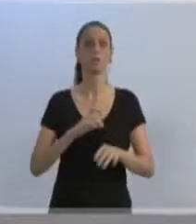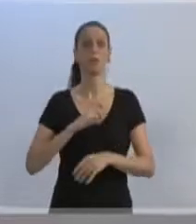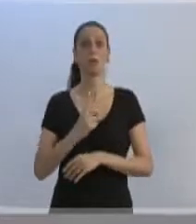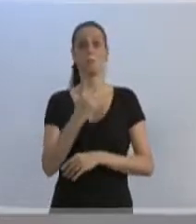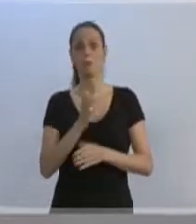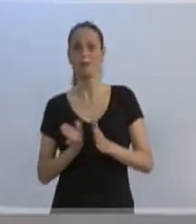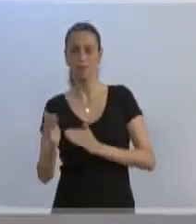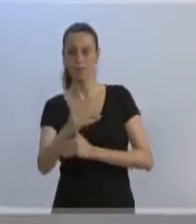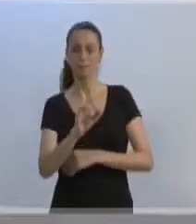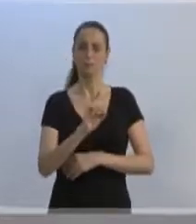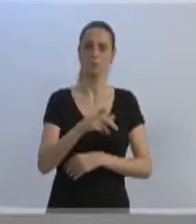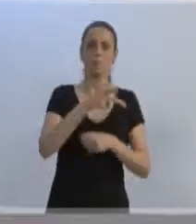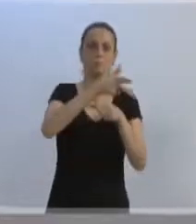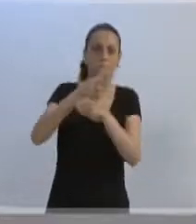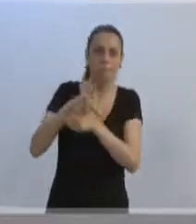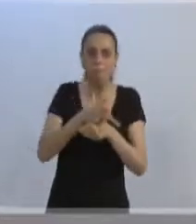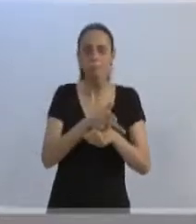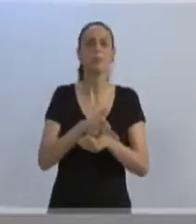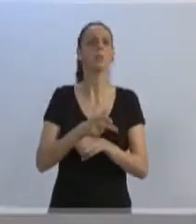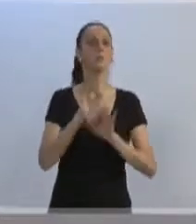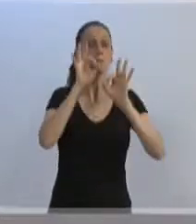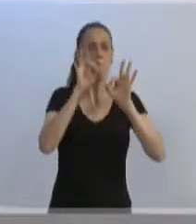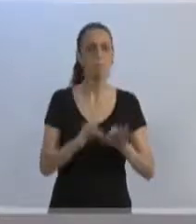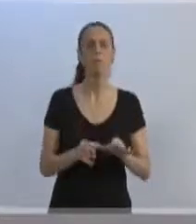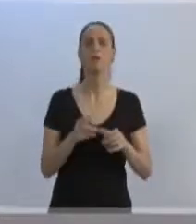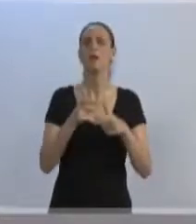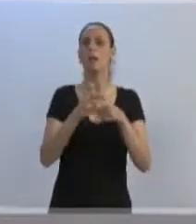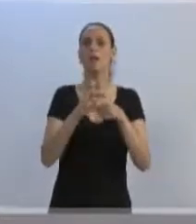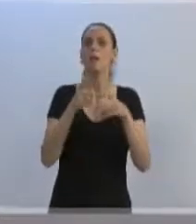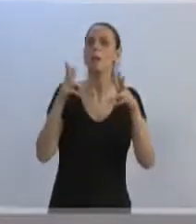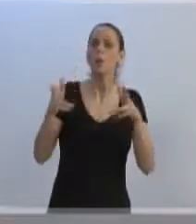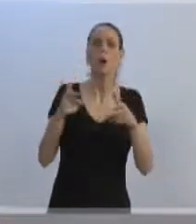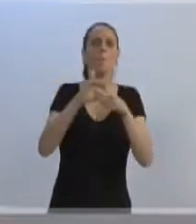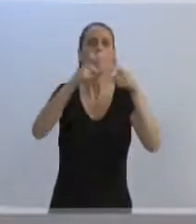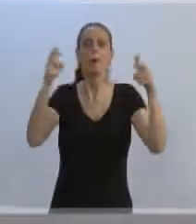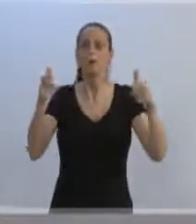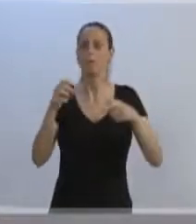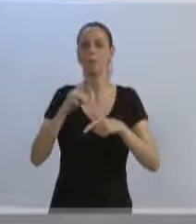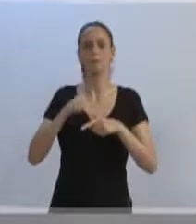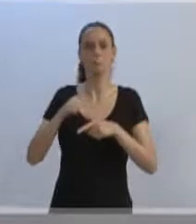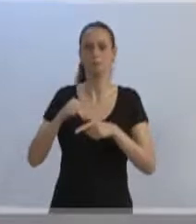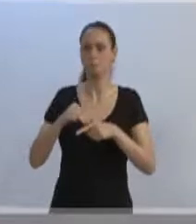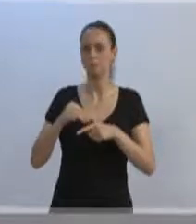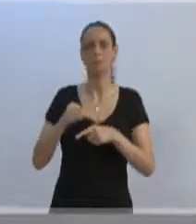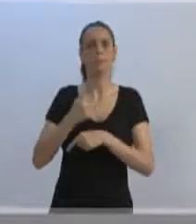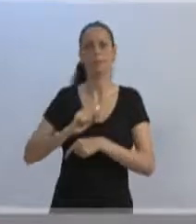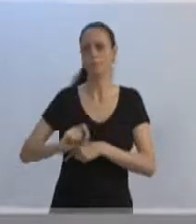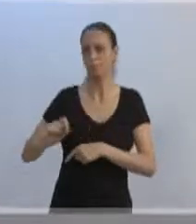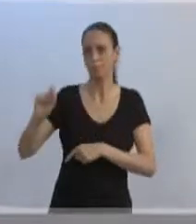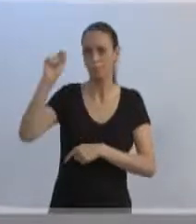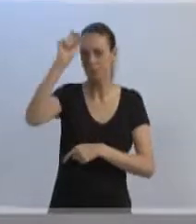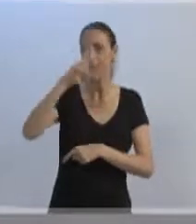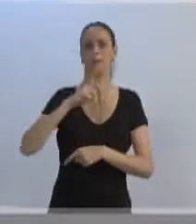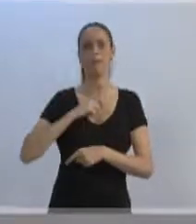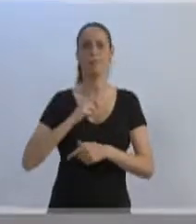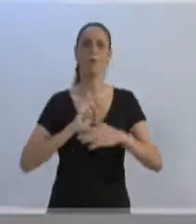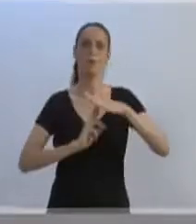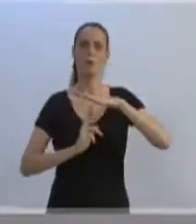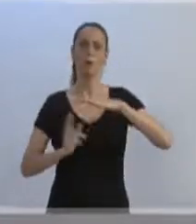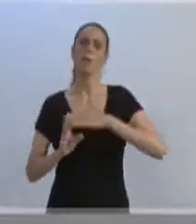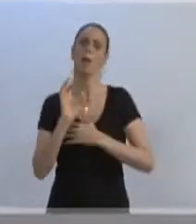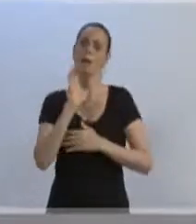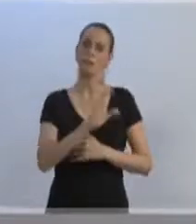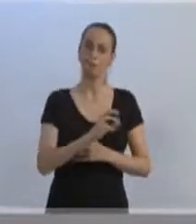registrado com câmera entrada/saída enfim como é assim a maioria dá algumas rodoviárias que nós temos aqui na nossa nosso estado e fora do estado